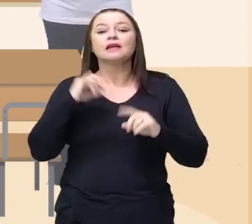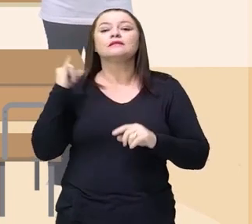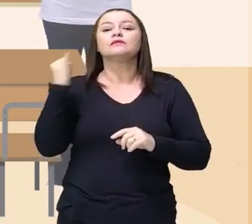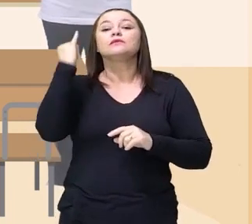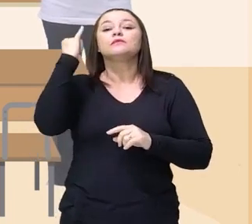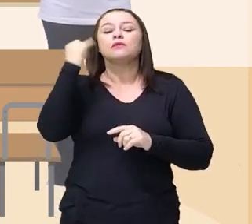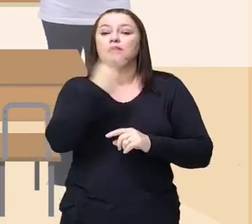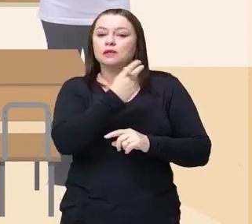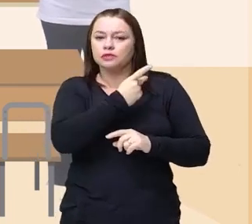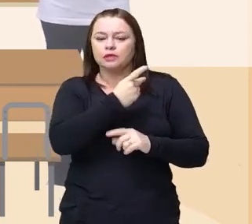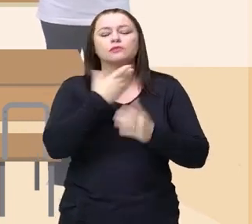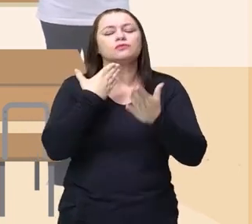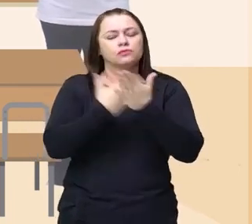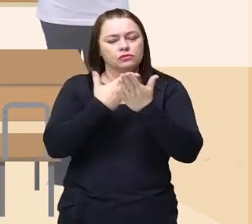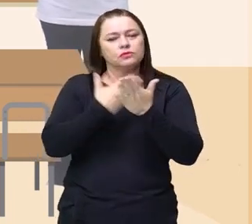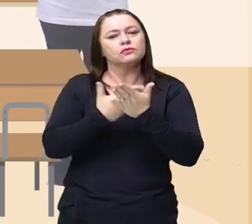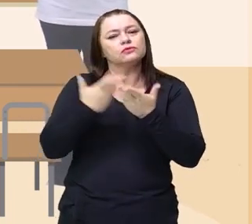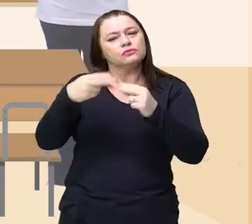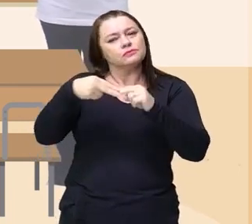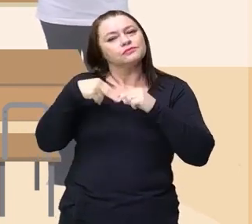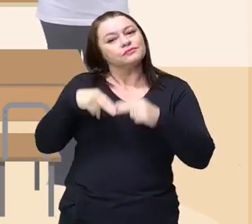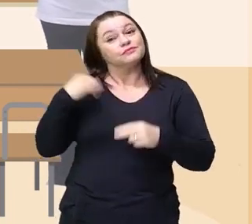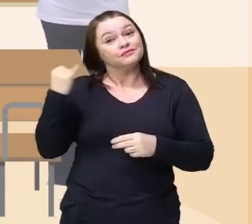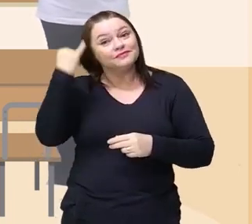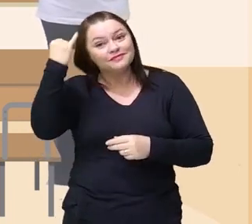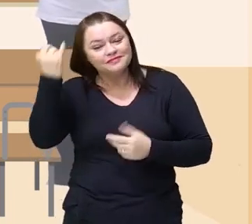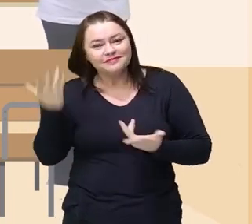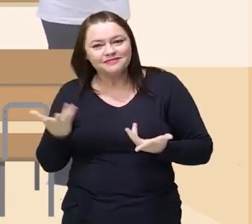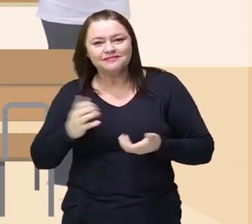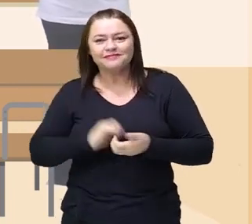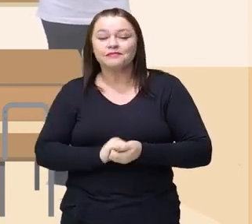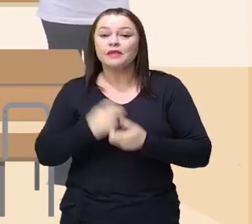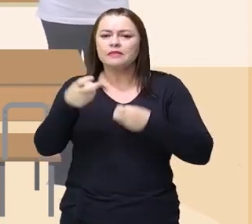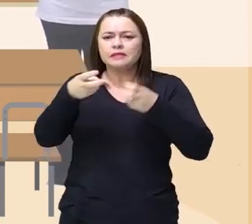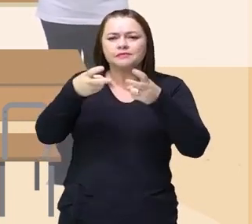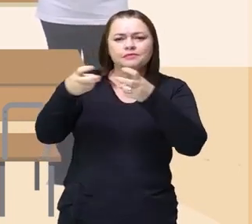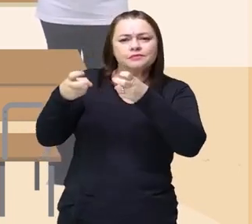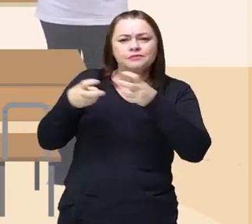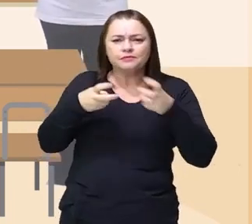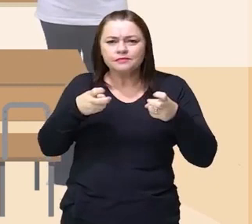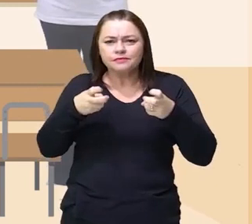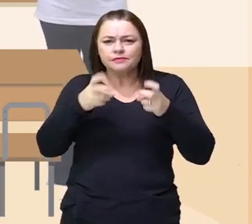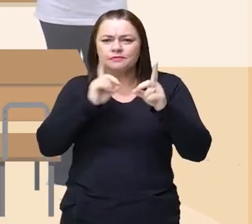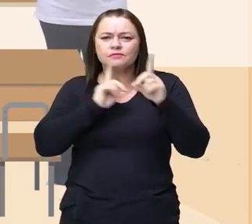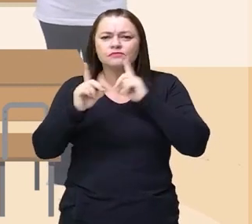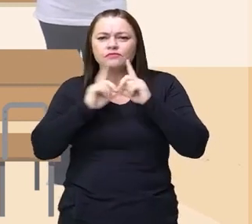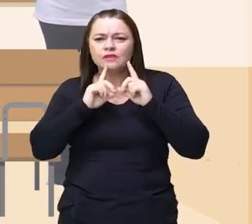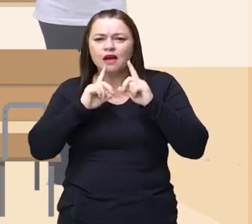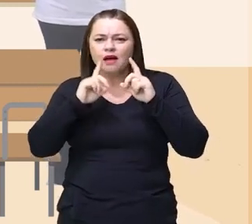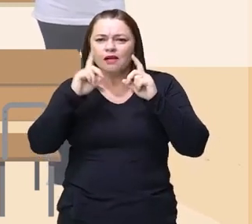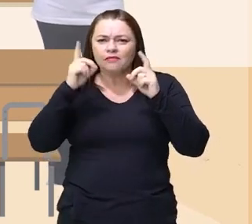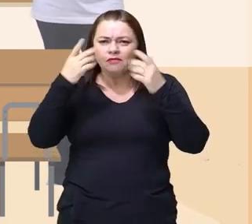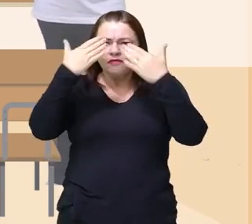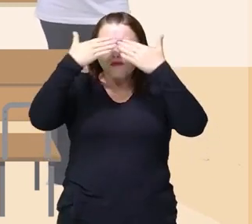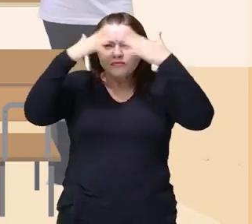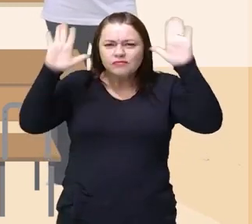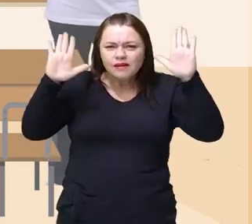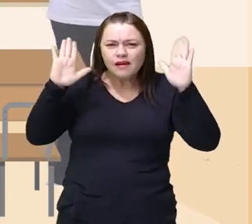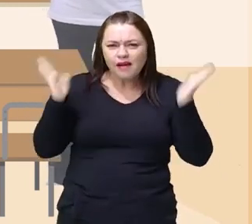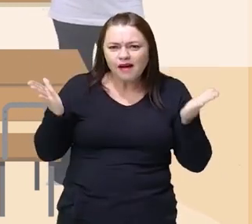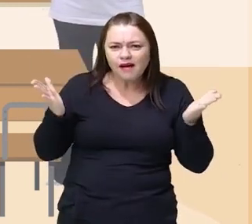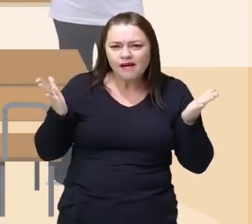eles estudam, isso que é importante. Então, vocês perceberam no diálogo? Ficou claro para vocês o que é